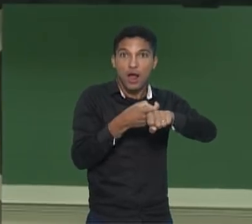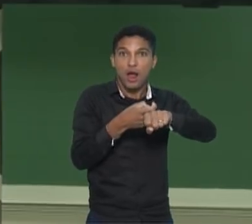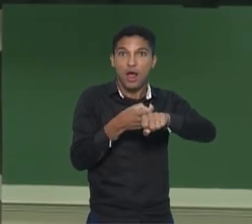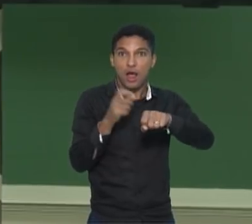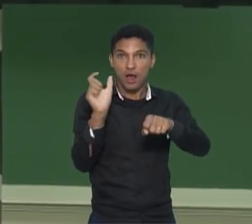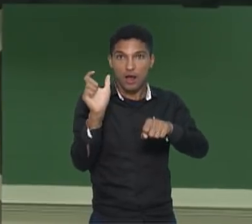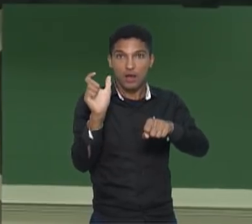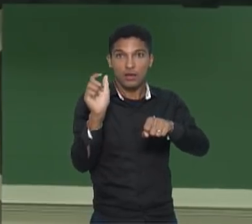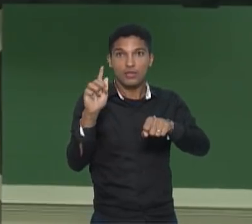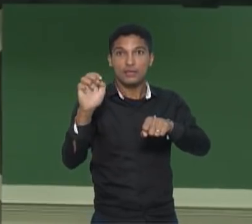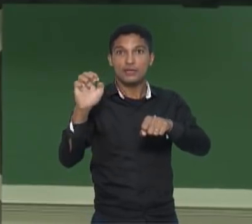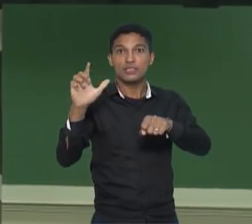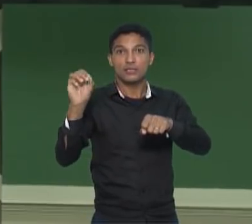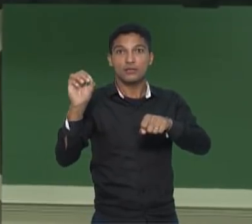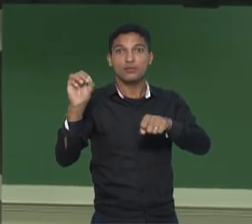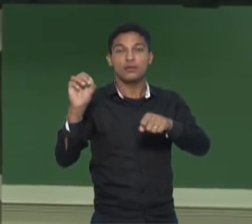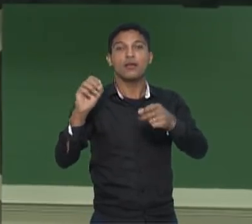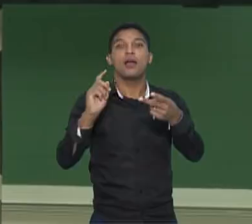gasoso.